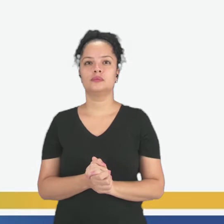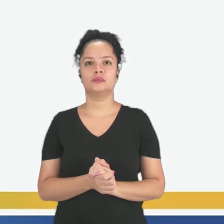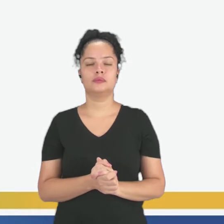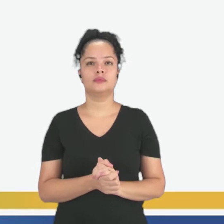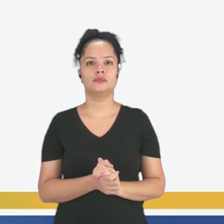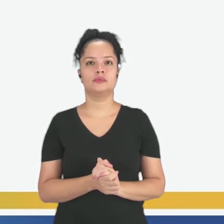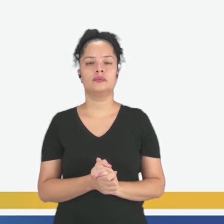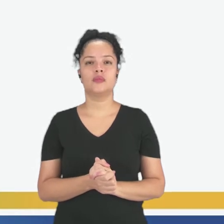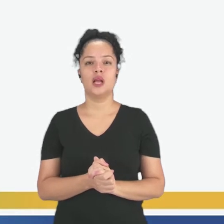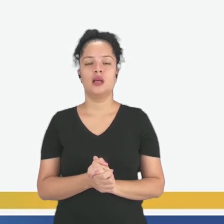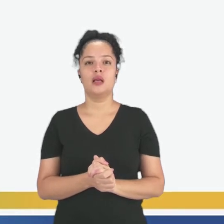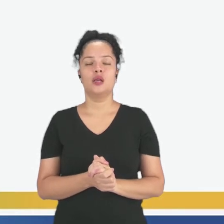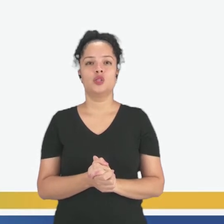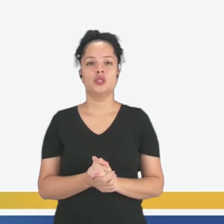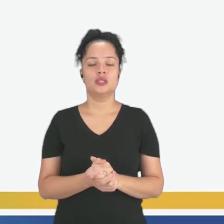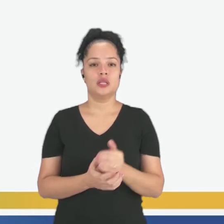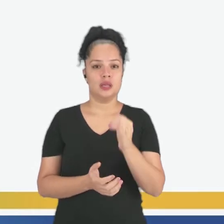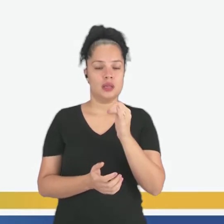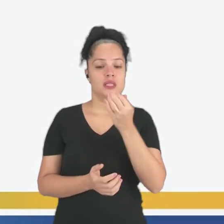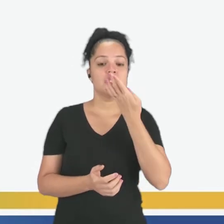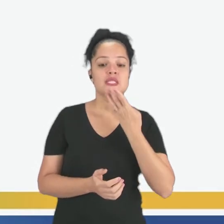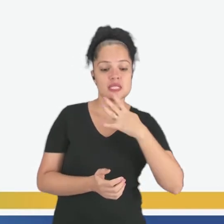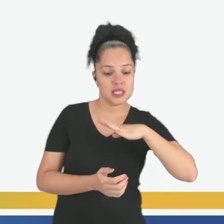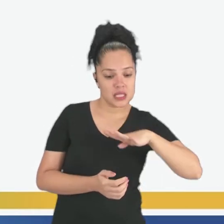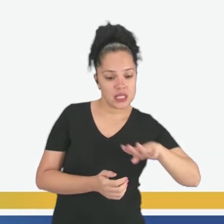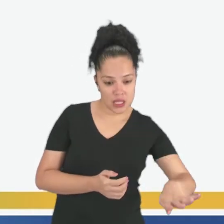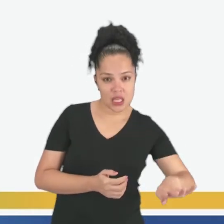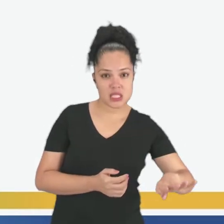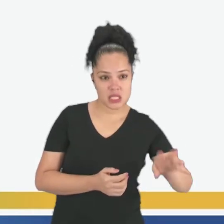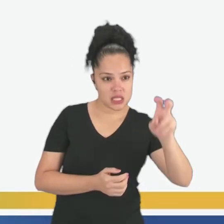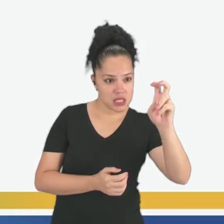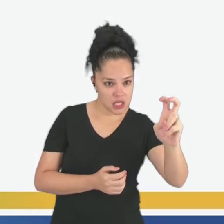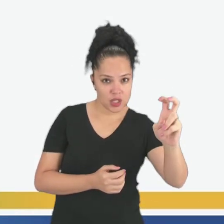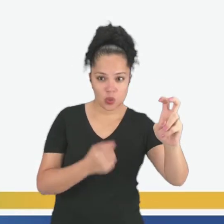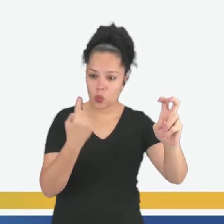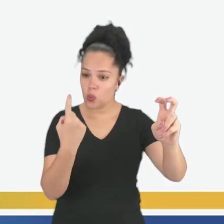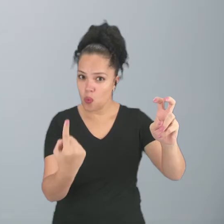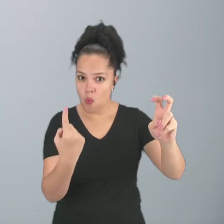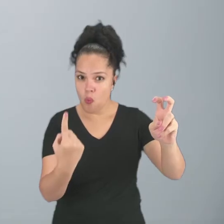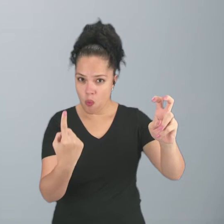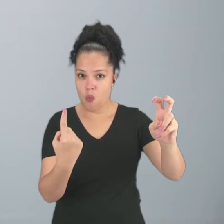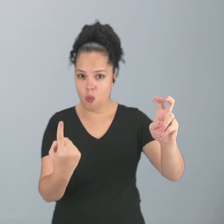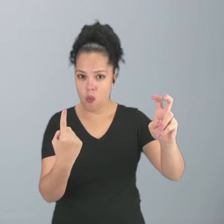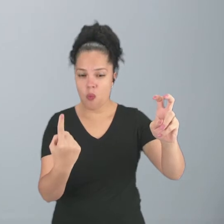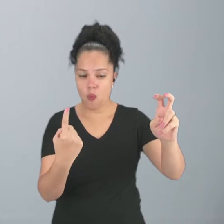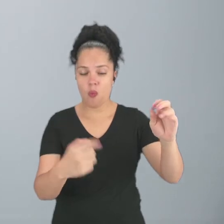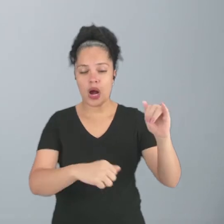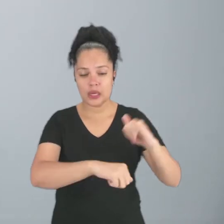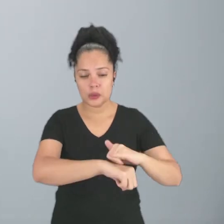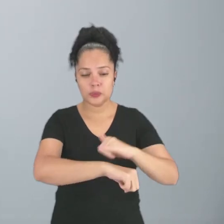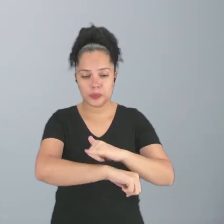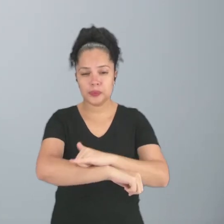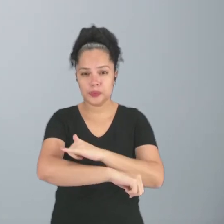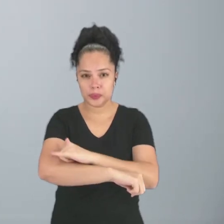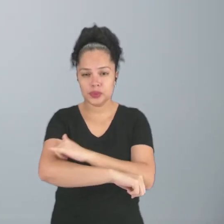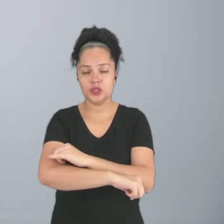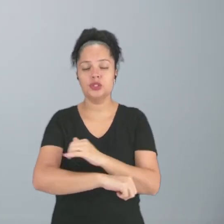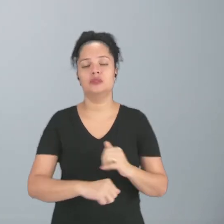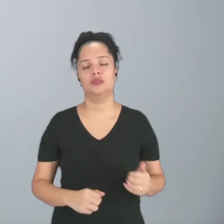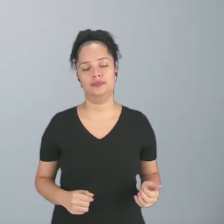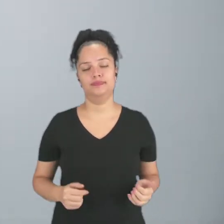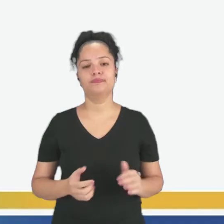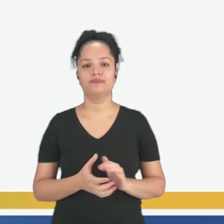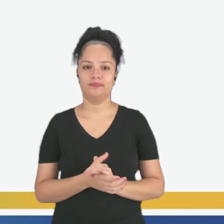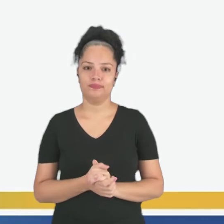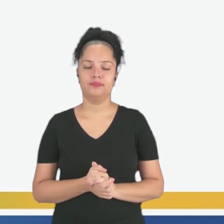obese. A cada uma criança de cada 5 no mundo, elas estão acima do peso ou estão